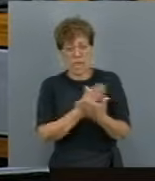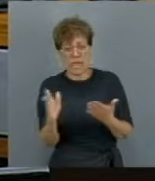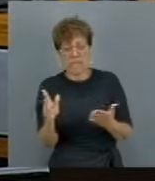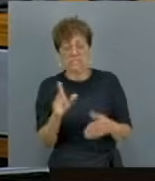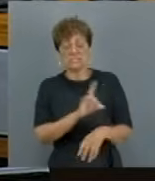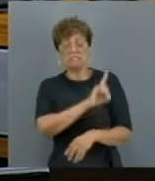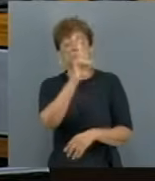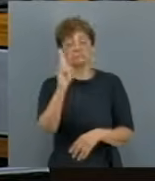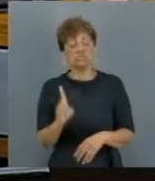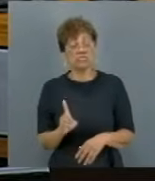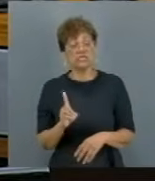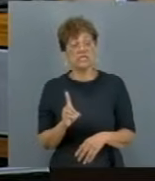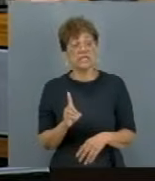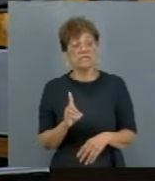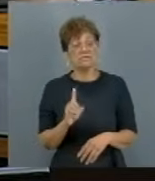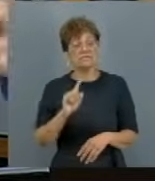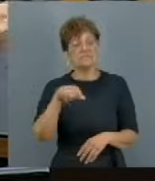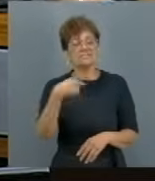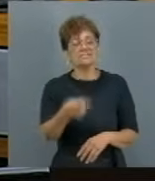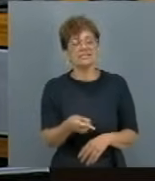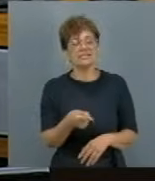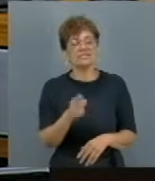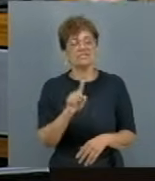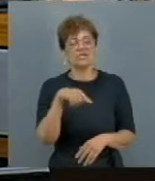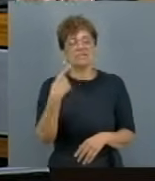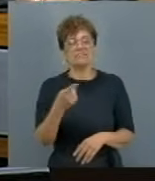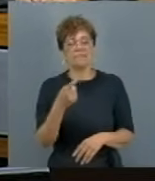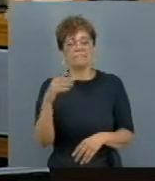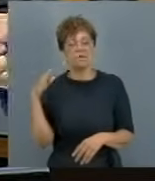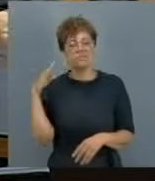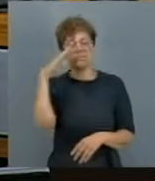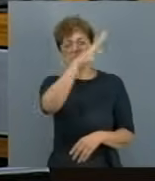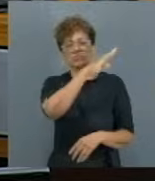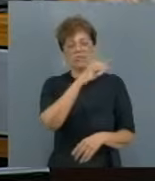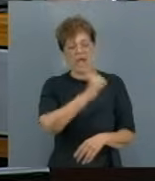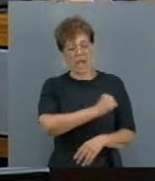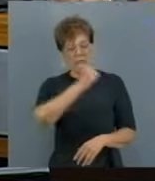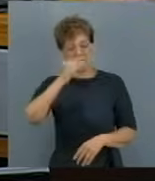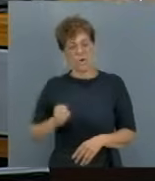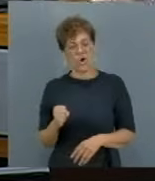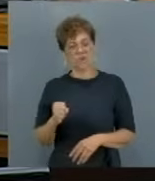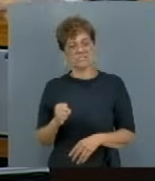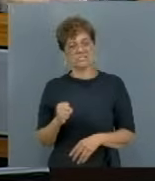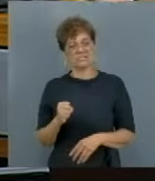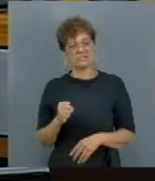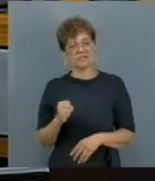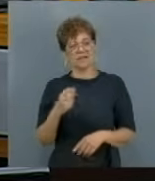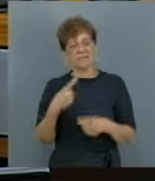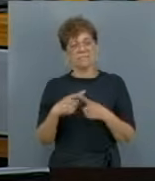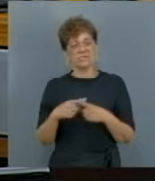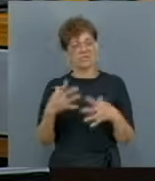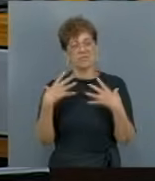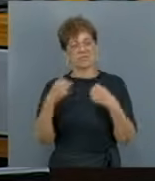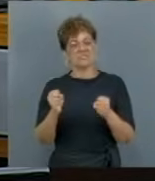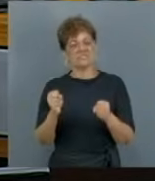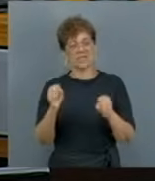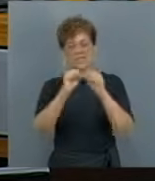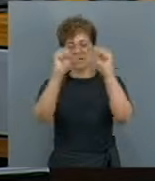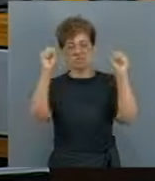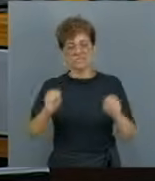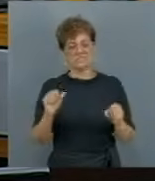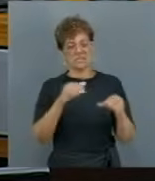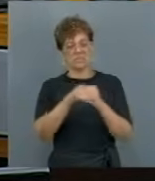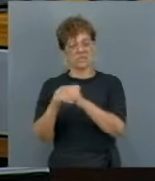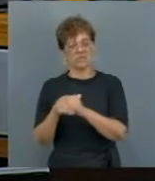dia seguinte à posse do presidente Bolsonaro, em 2019, porque ele nega o sistema eleitoral. O